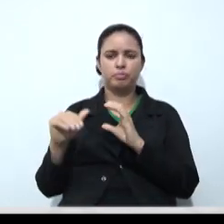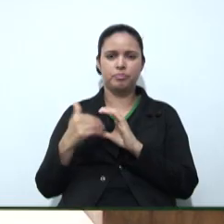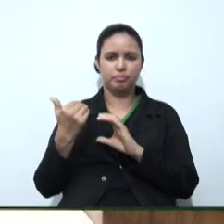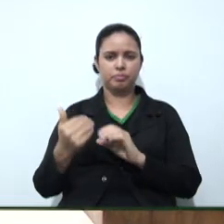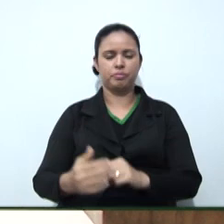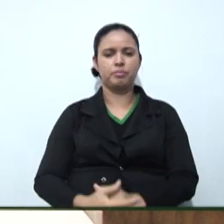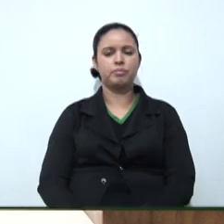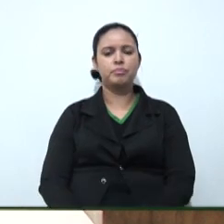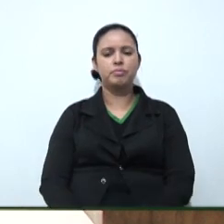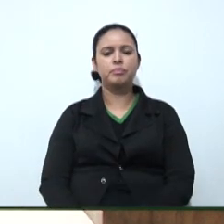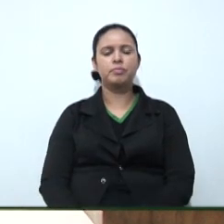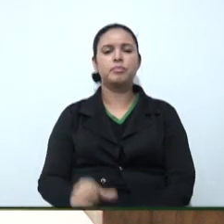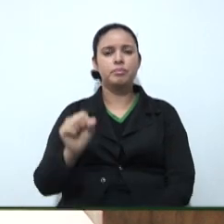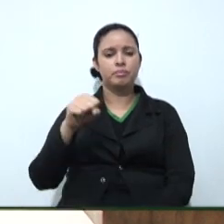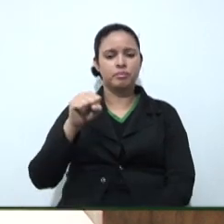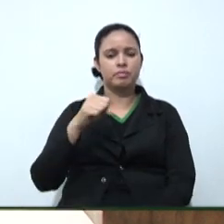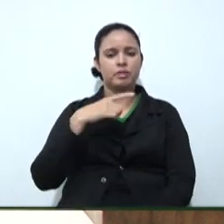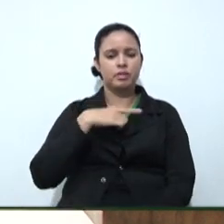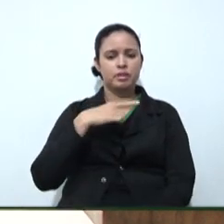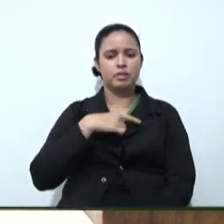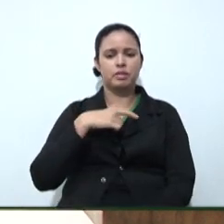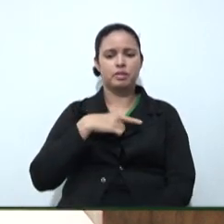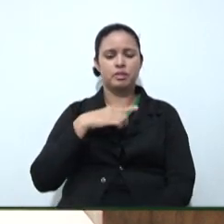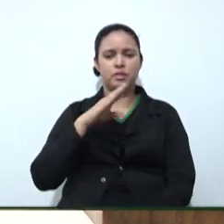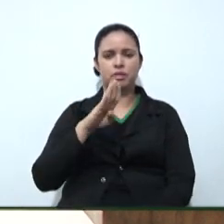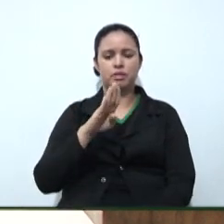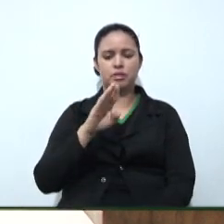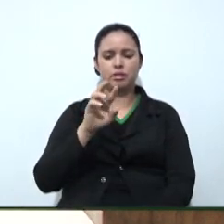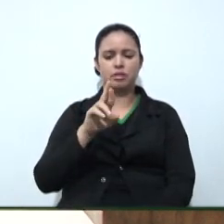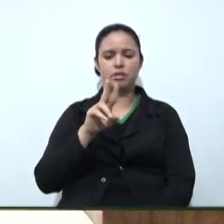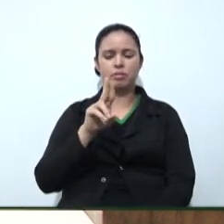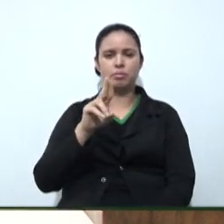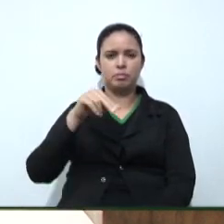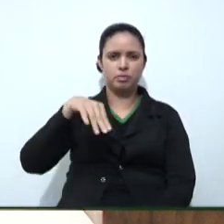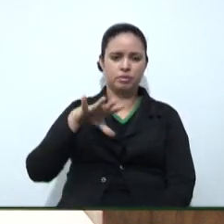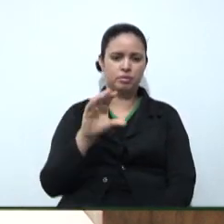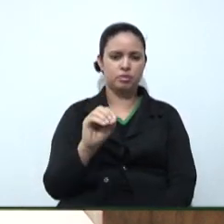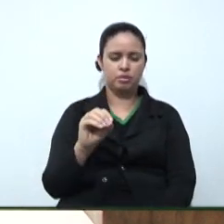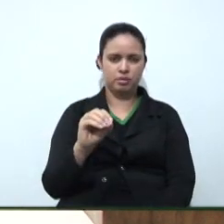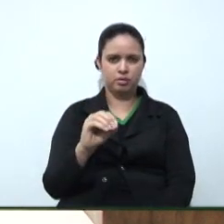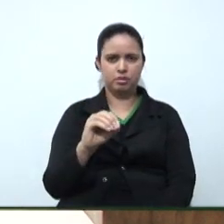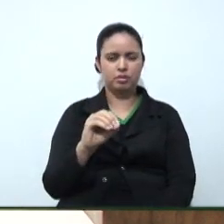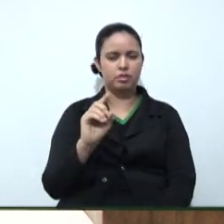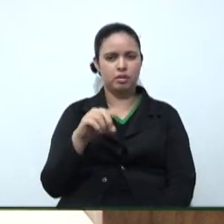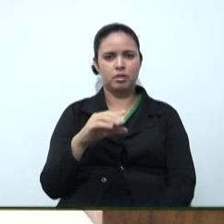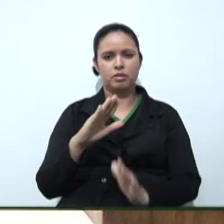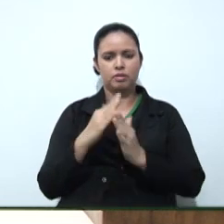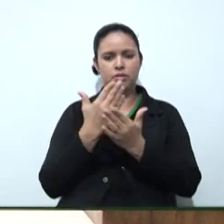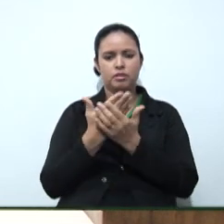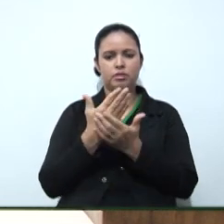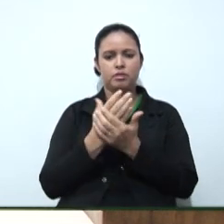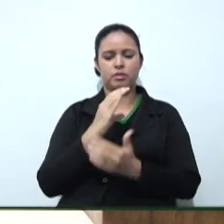Tem sim, tem sim. O Bruno foi o primeiro a responder, não é? E na sequência, lá da Escola Campos Sales,